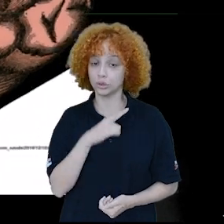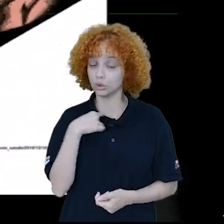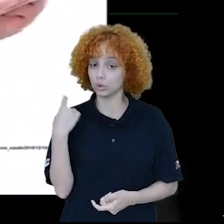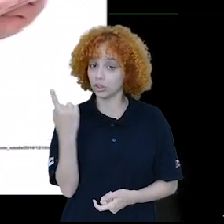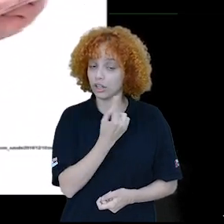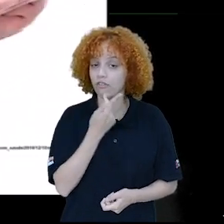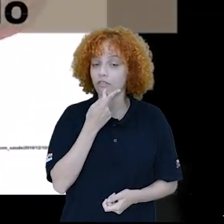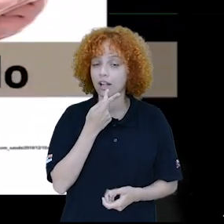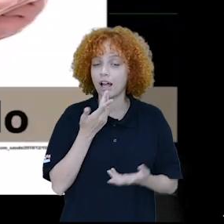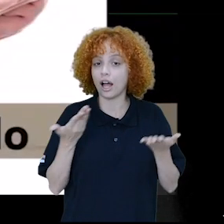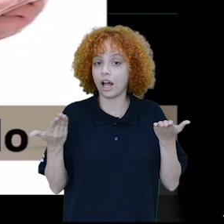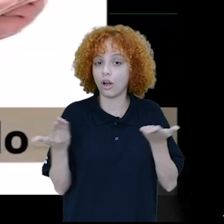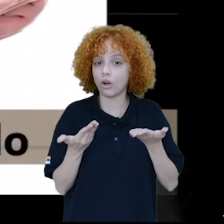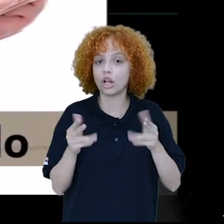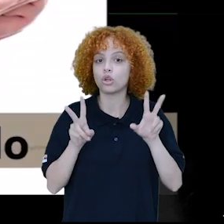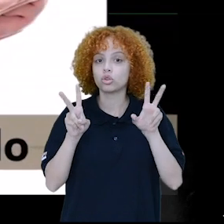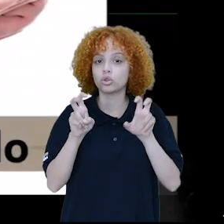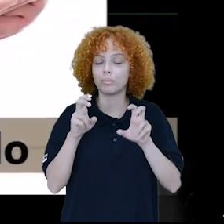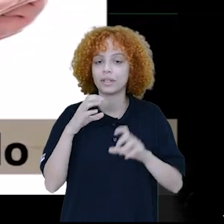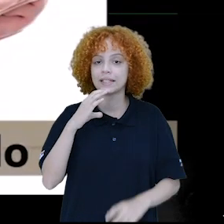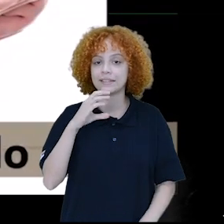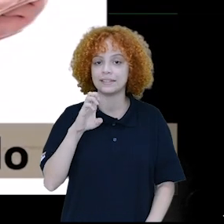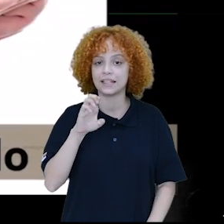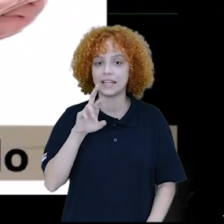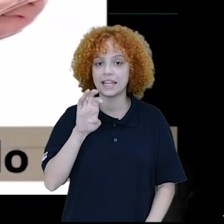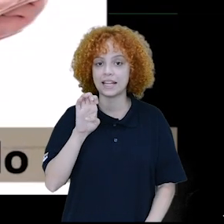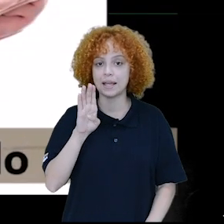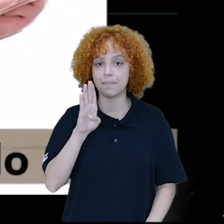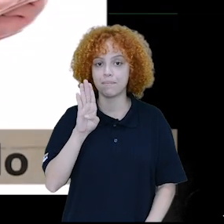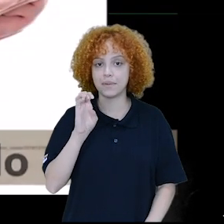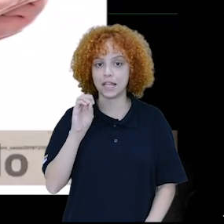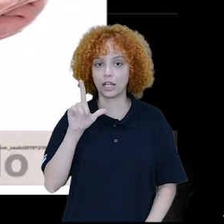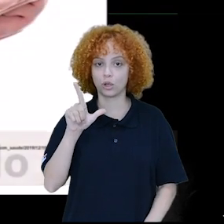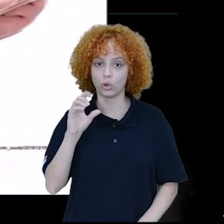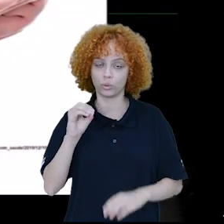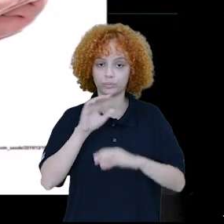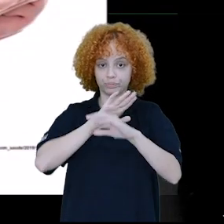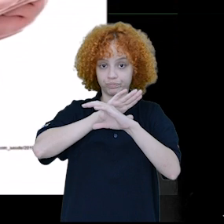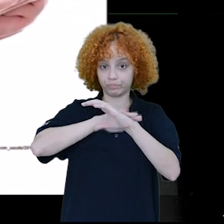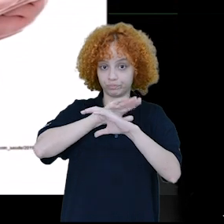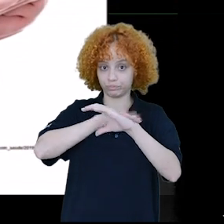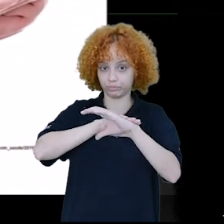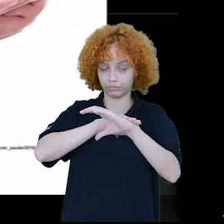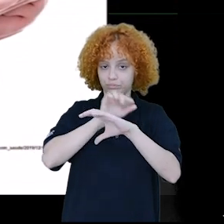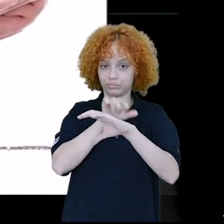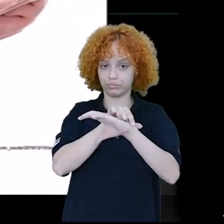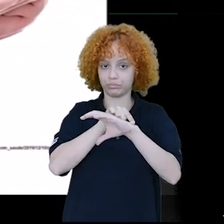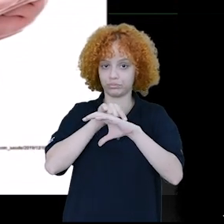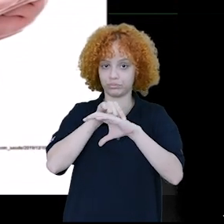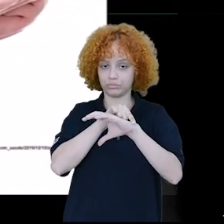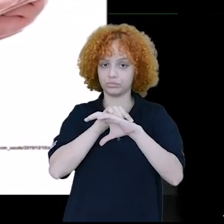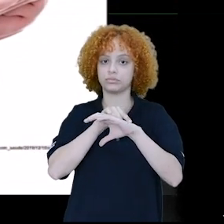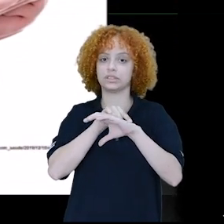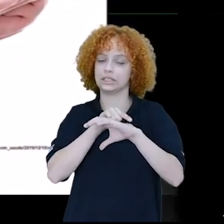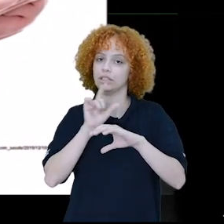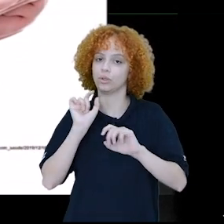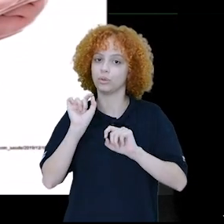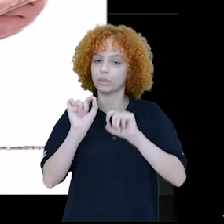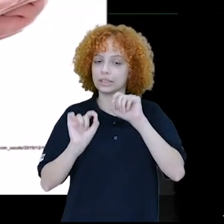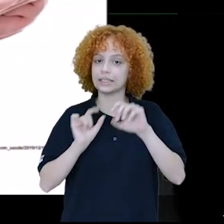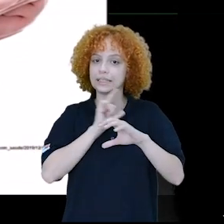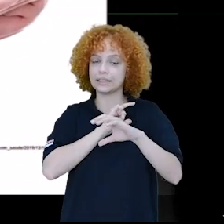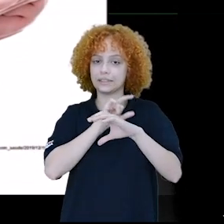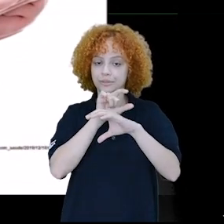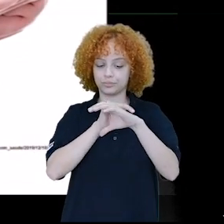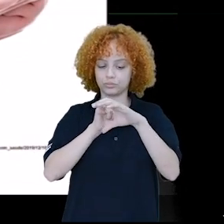Nós vamos falar agora do cerebelo. Ele está localizado na parte posterior do encéfalo, recobre